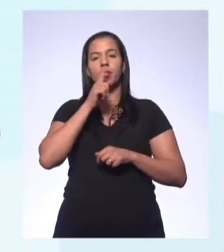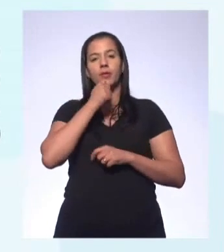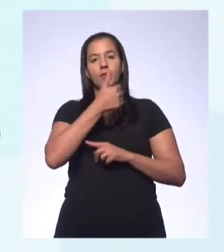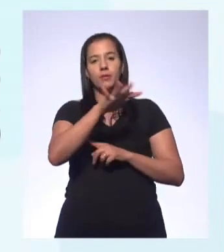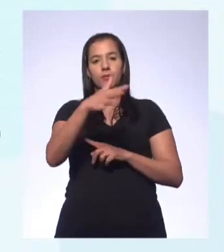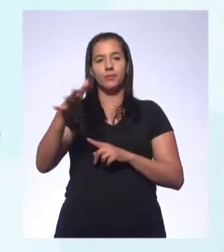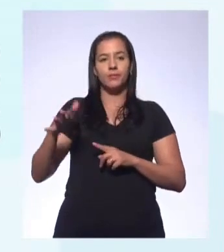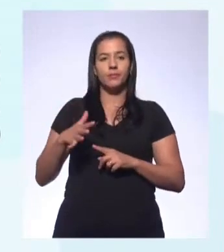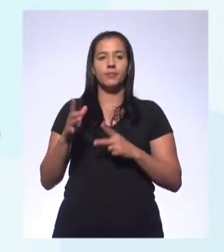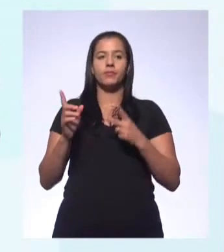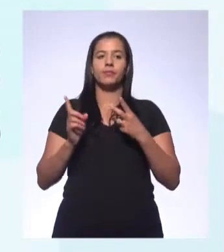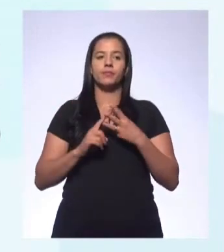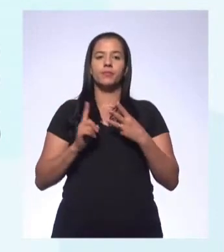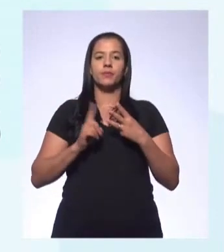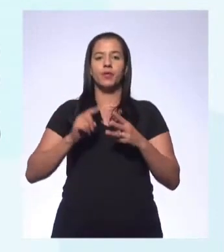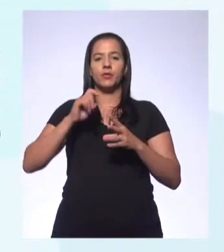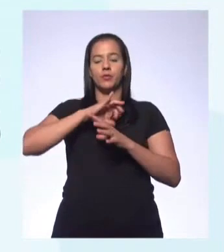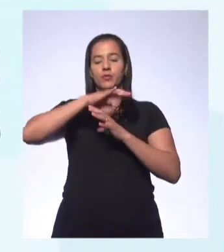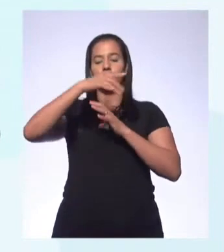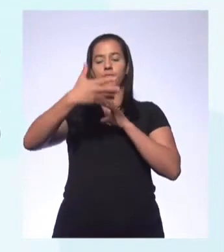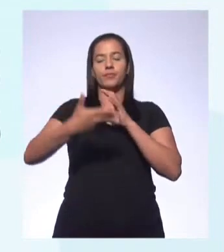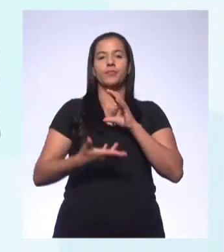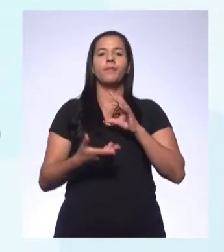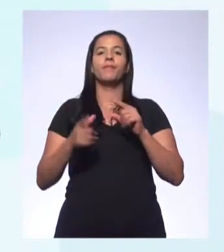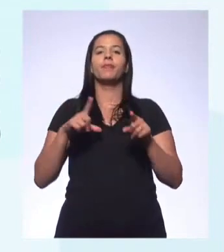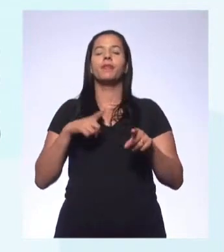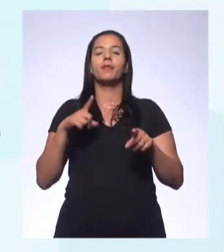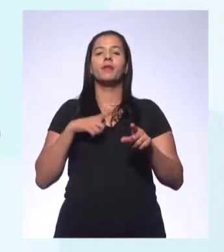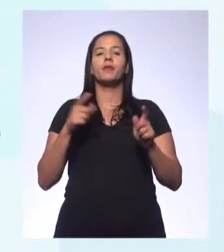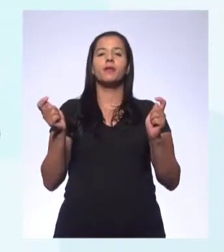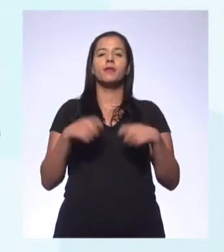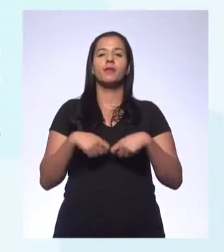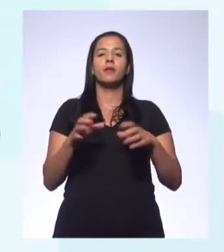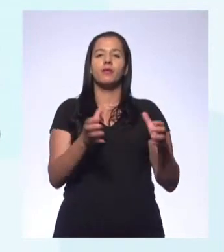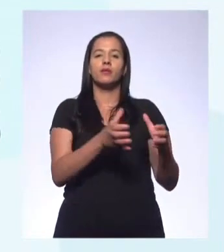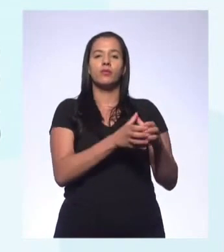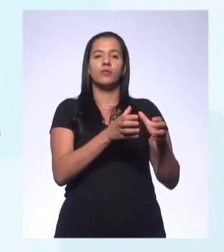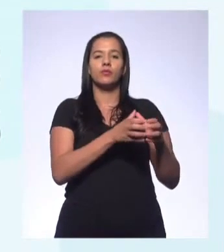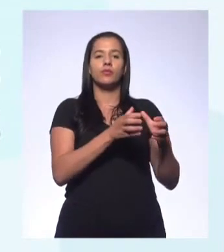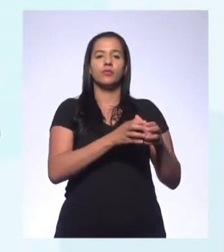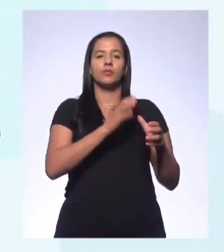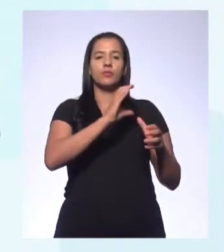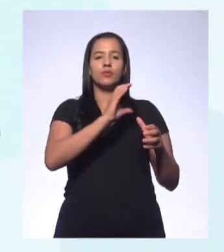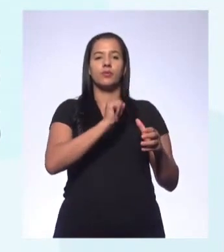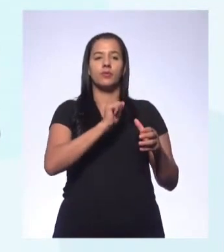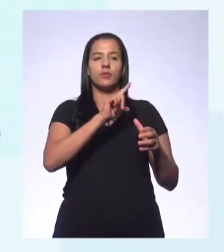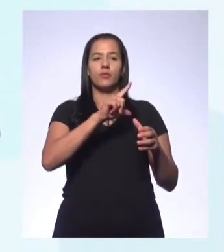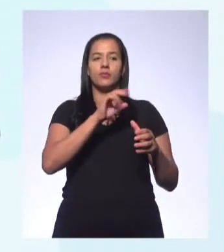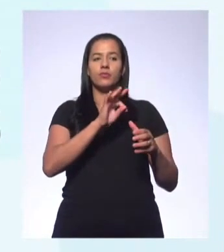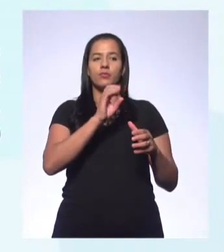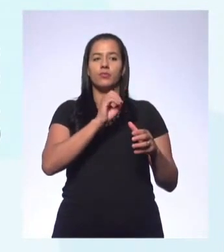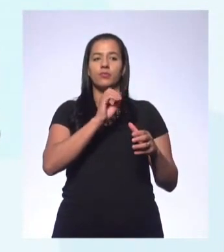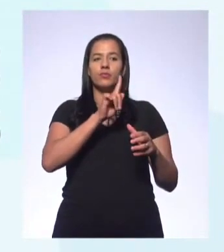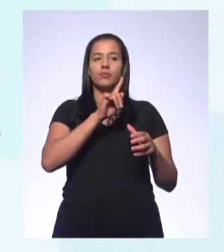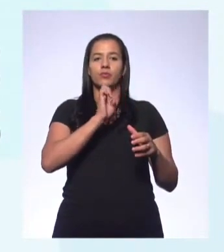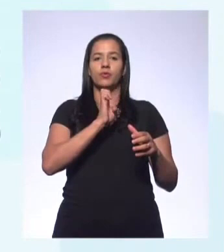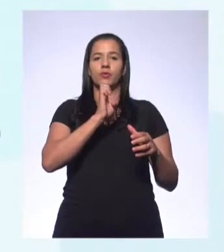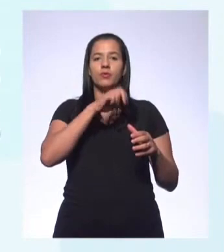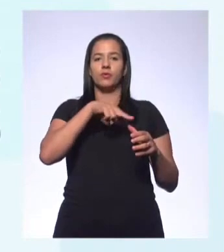e o segundo na atmosfera, pertencente ao grupo dos calcogênios, porque ele